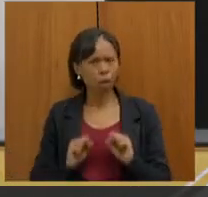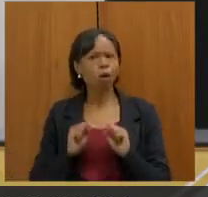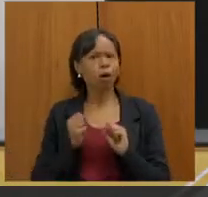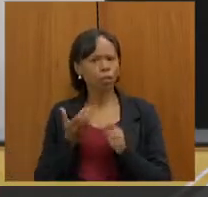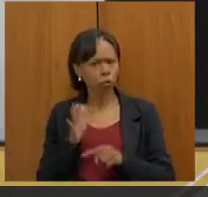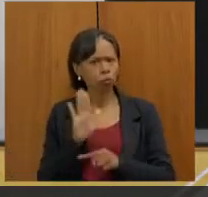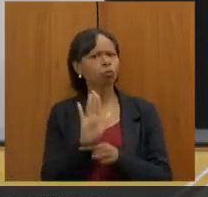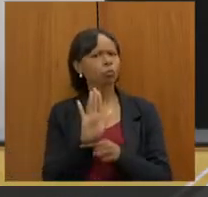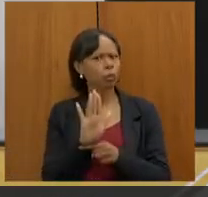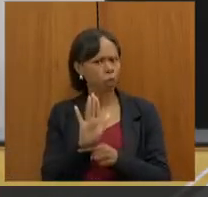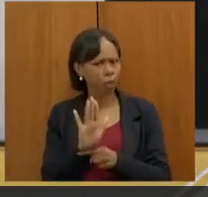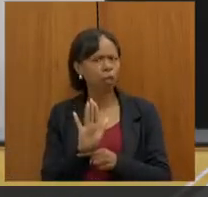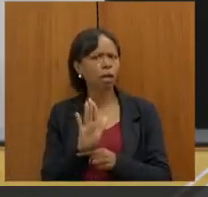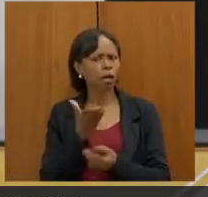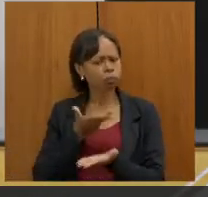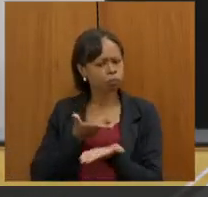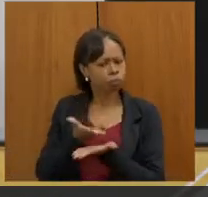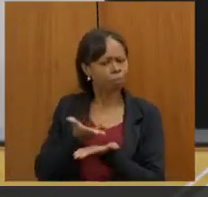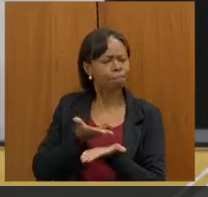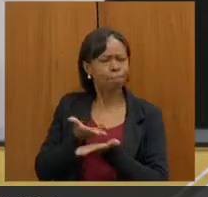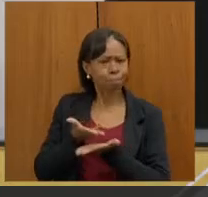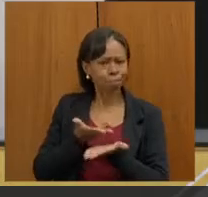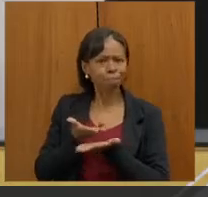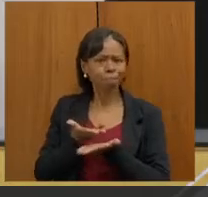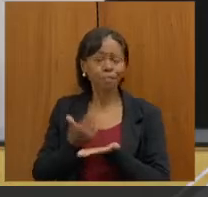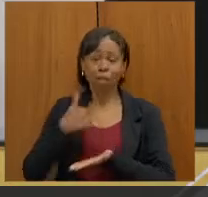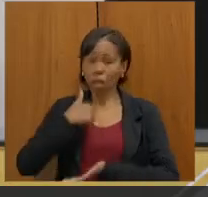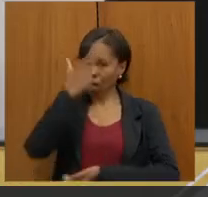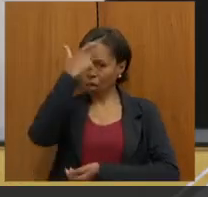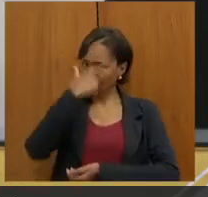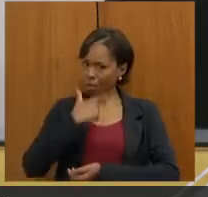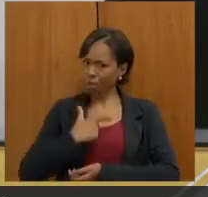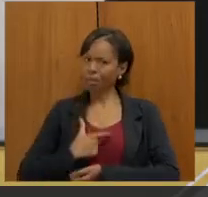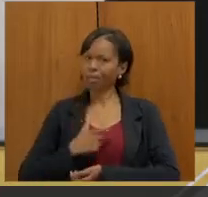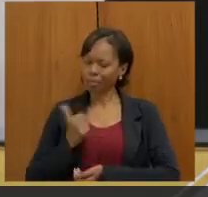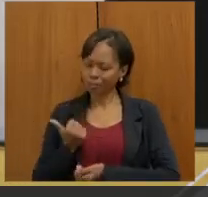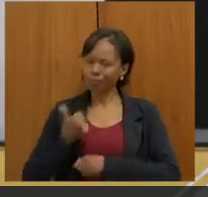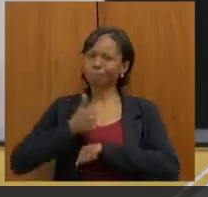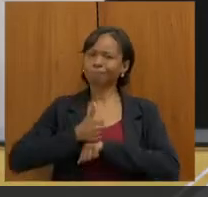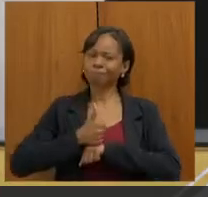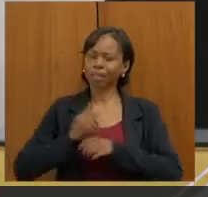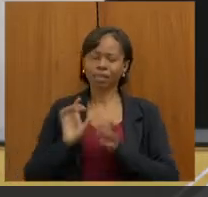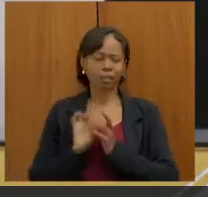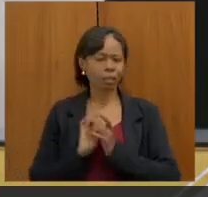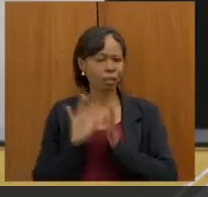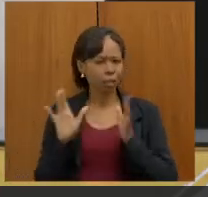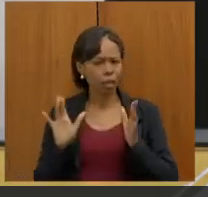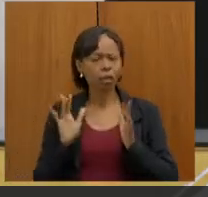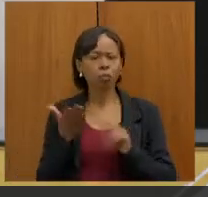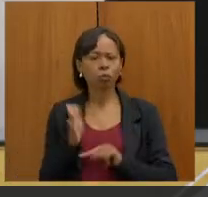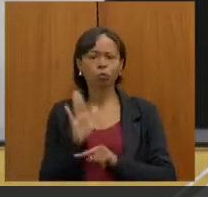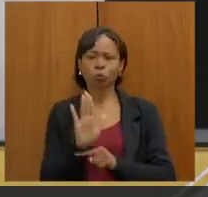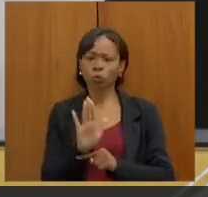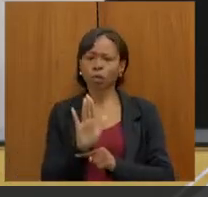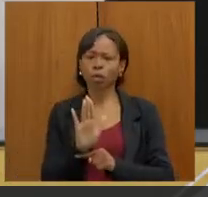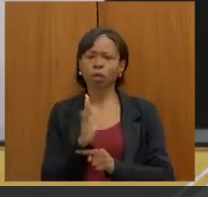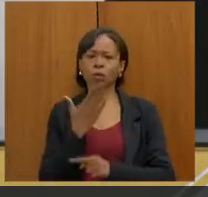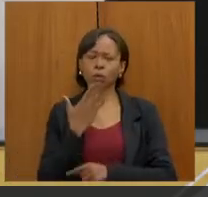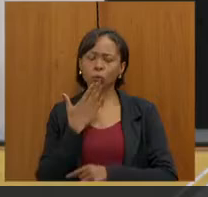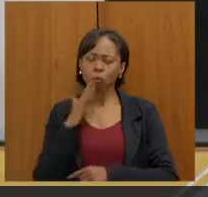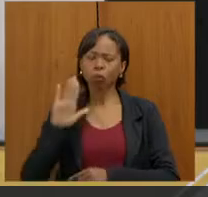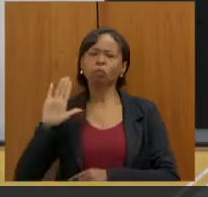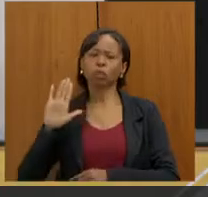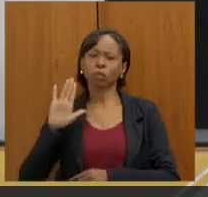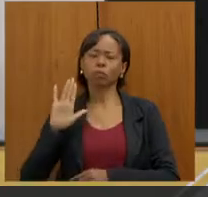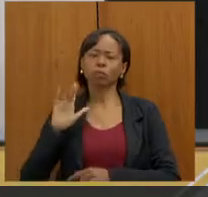e muito nessa articulação e eu já me coloco aqui mais uma vez eu disposição e comprometida para que possamos fazer isso